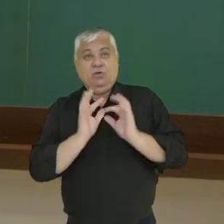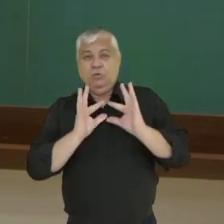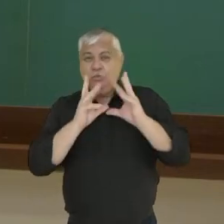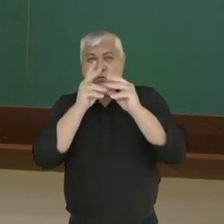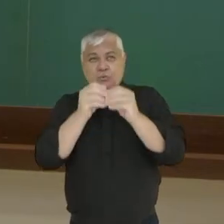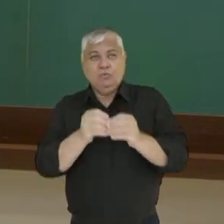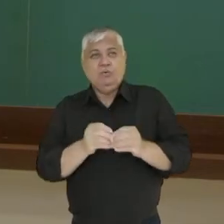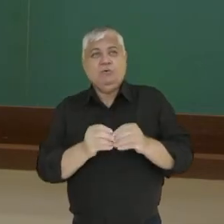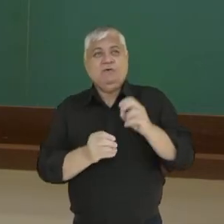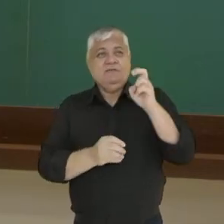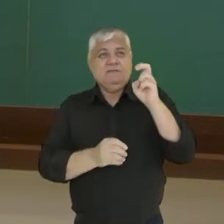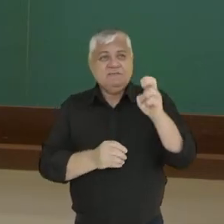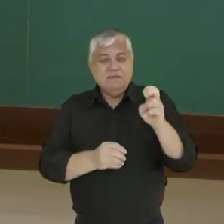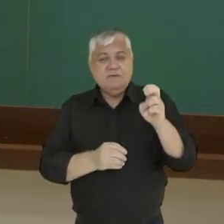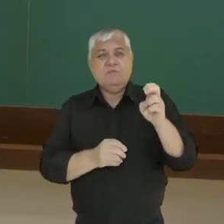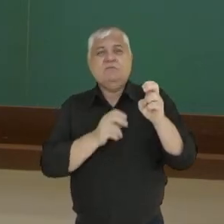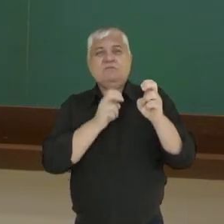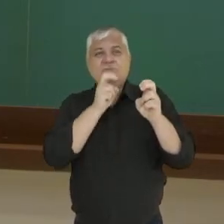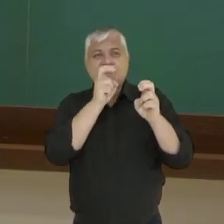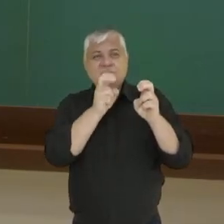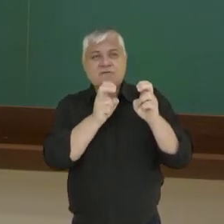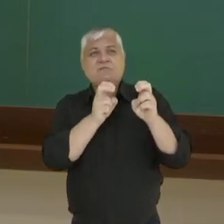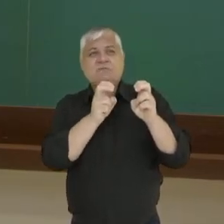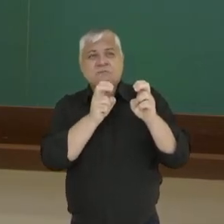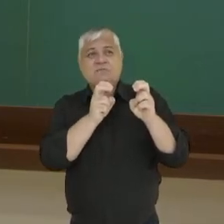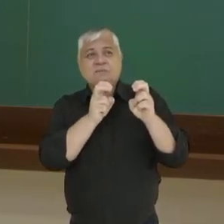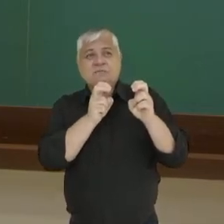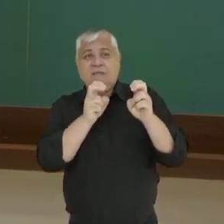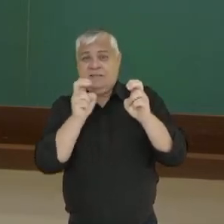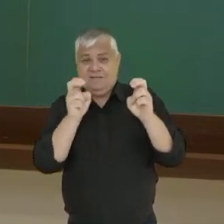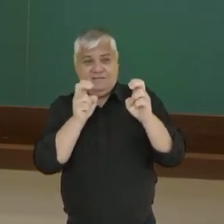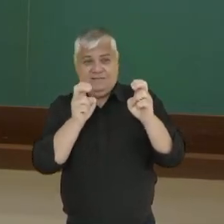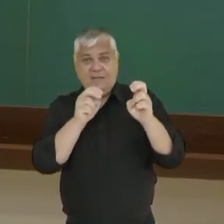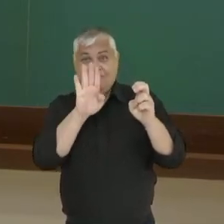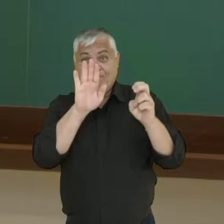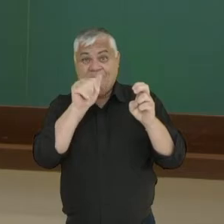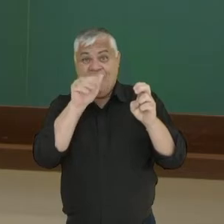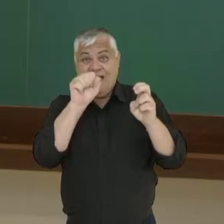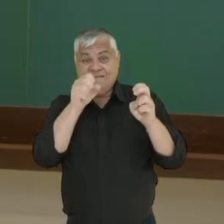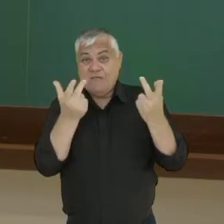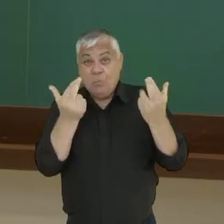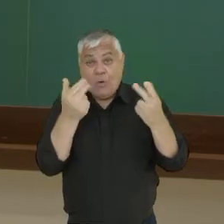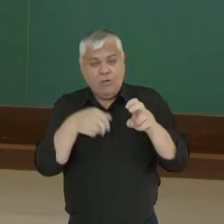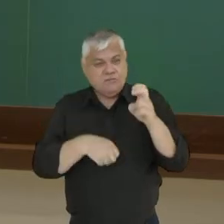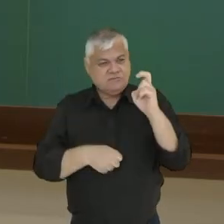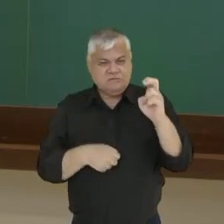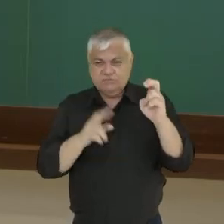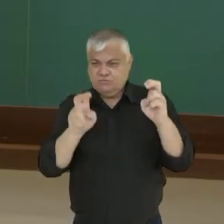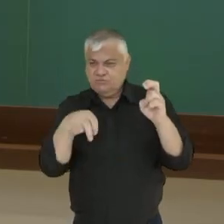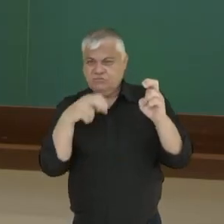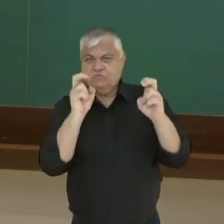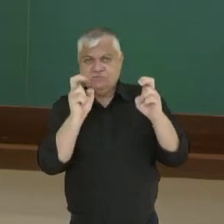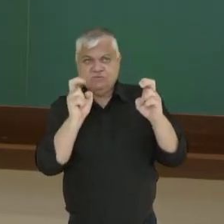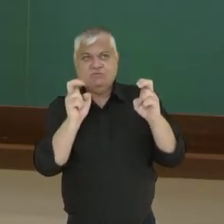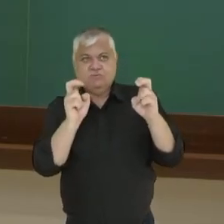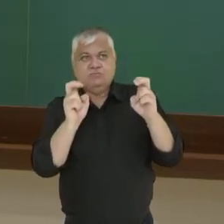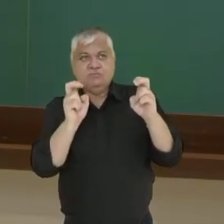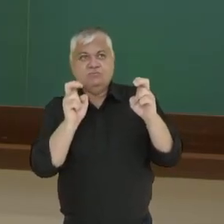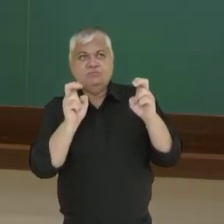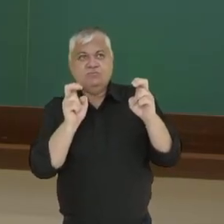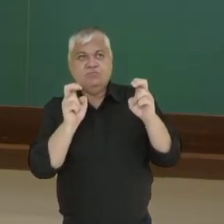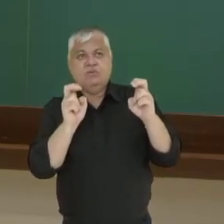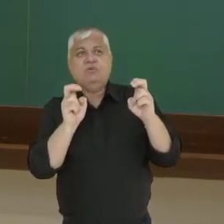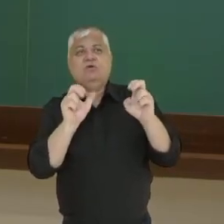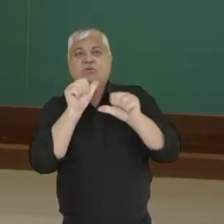por log de 5, né? Então, eu fico com a mesma base aqui, multipliquei o primeiro por log de 5,